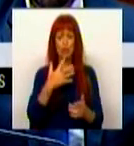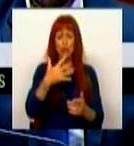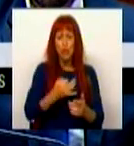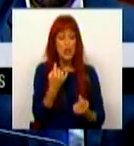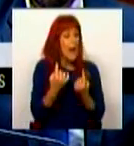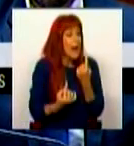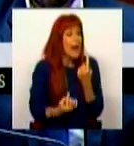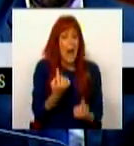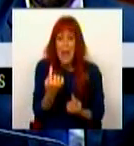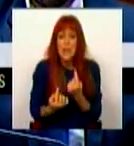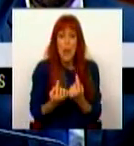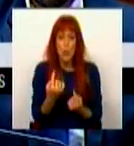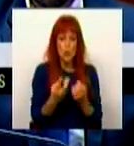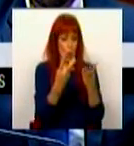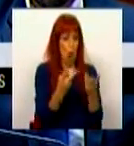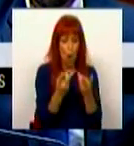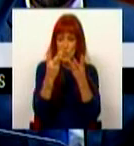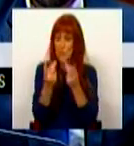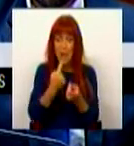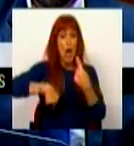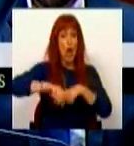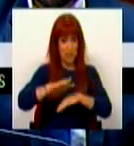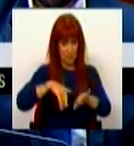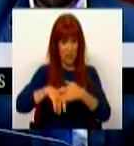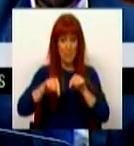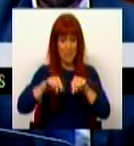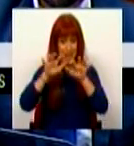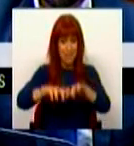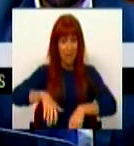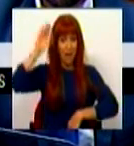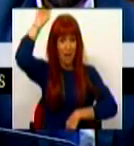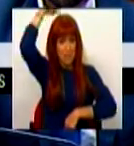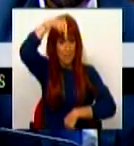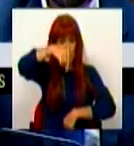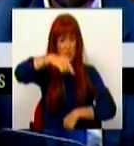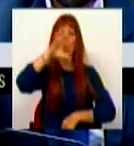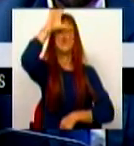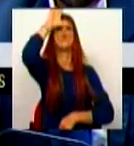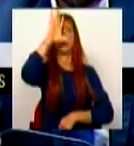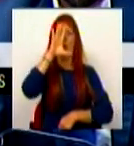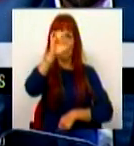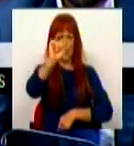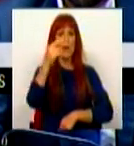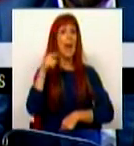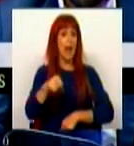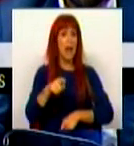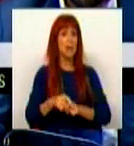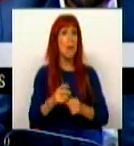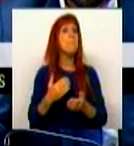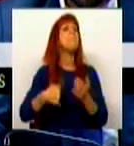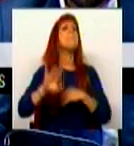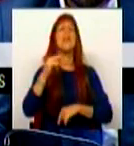e cada um dos orçamentos que nós fizemos nesta Assembleia da República, o Governo era o